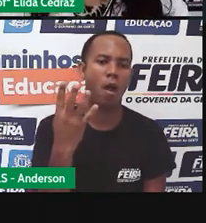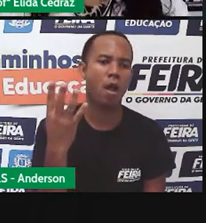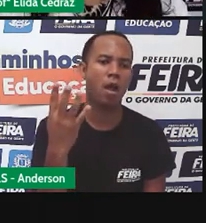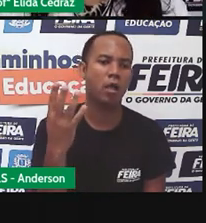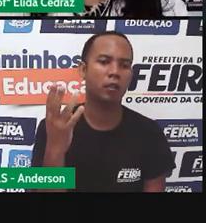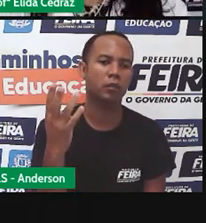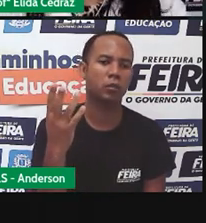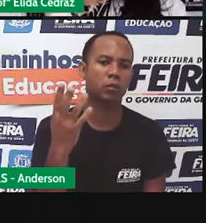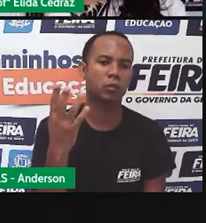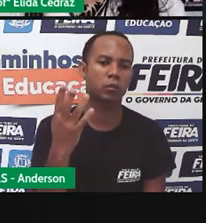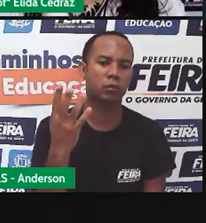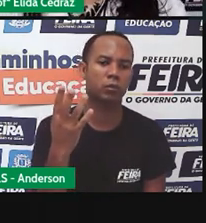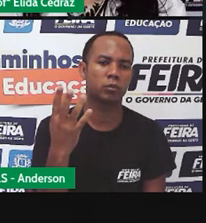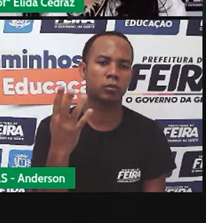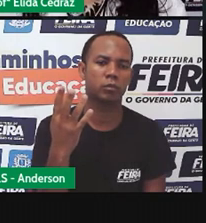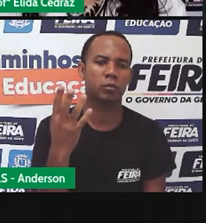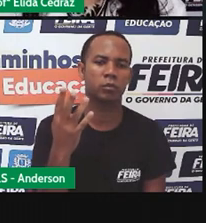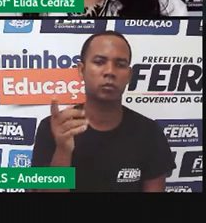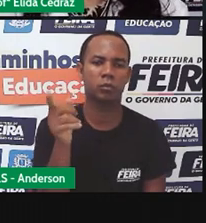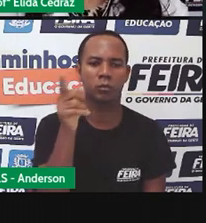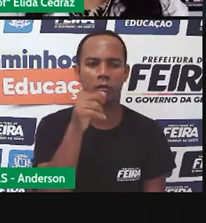1, 2, 3, 4 círculos.